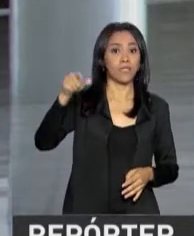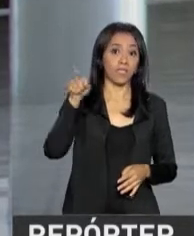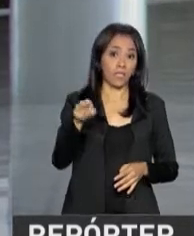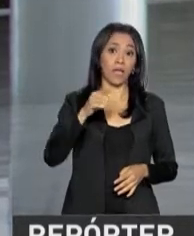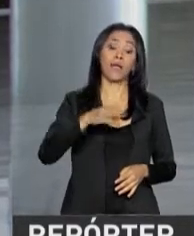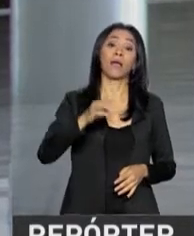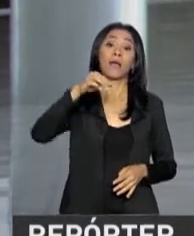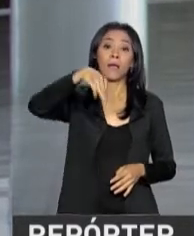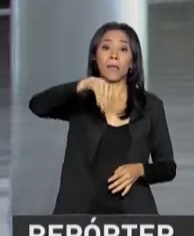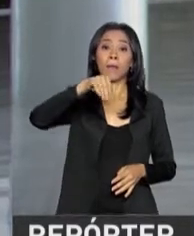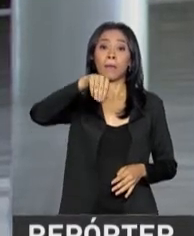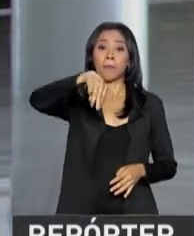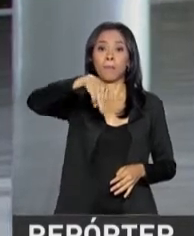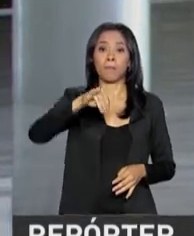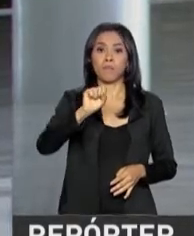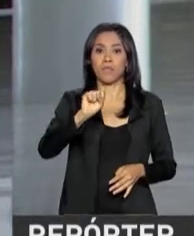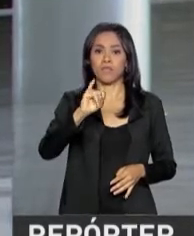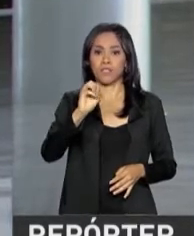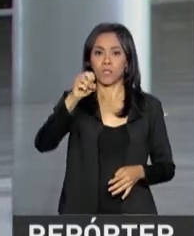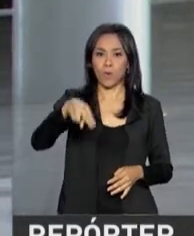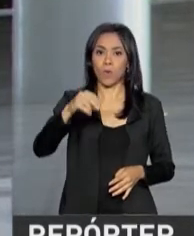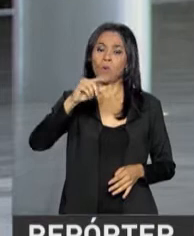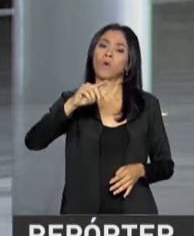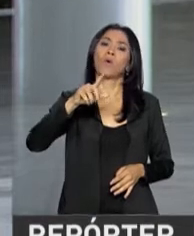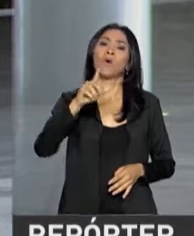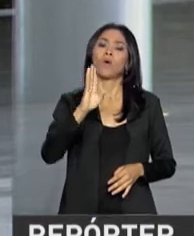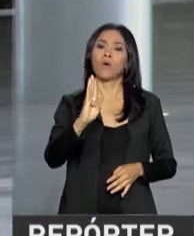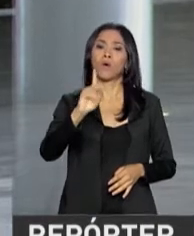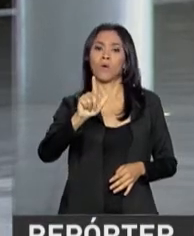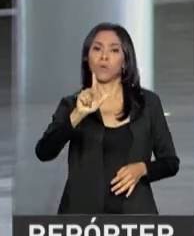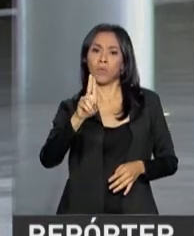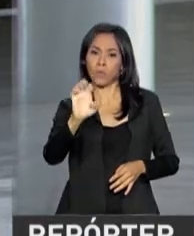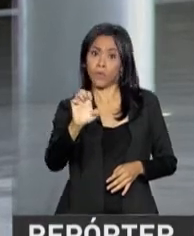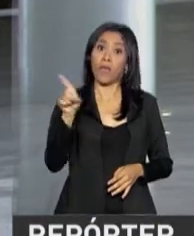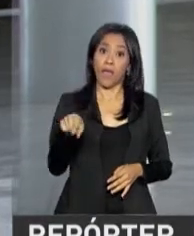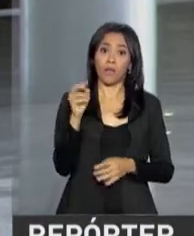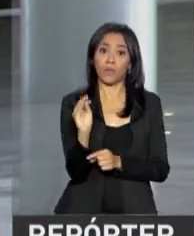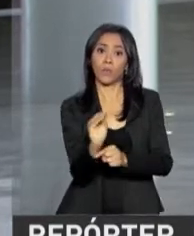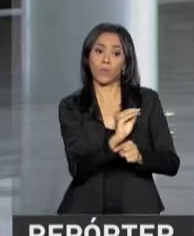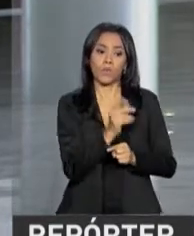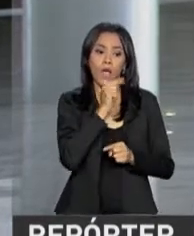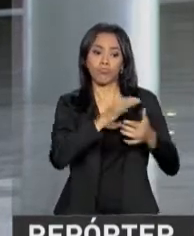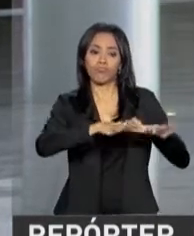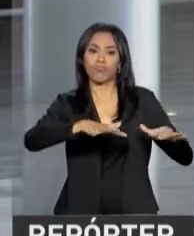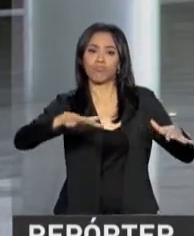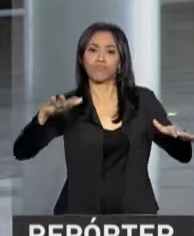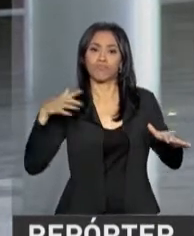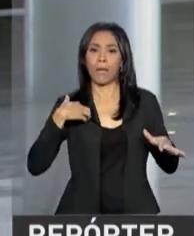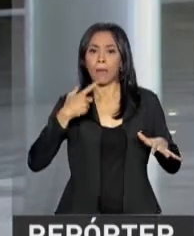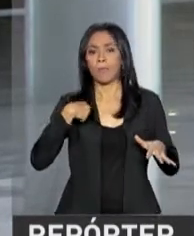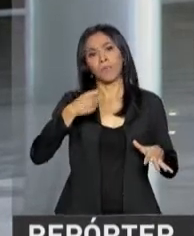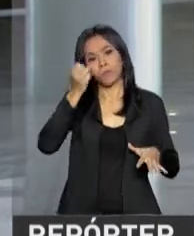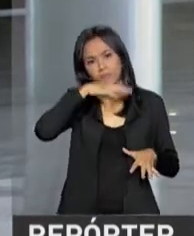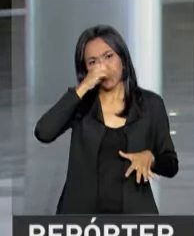que promove uma campanha para salvar os oceanos de várias ameaças como a pesca abusiva e os resíduos